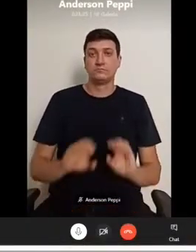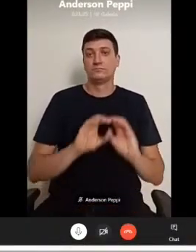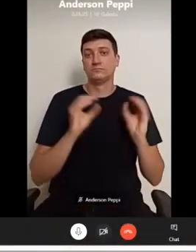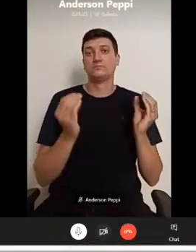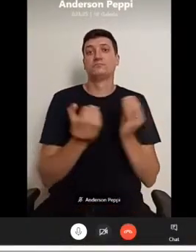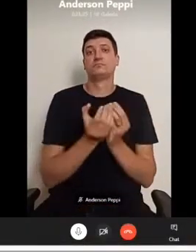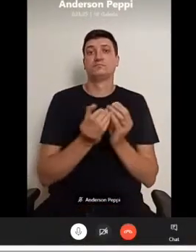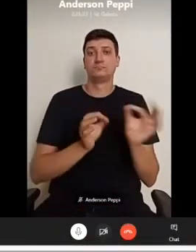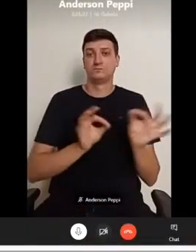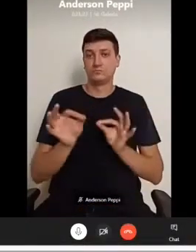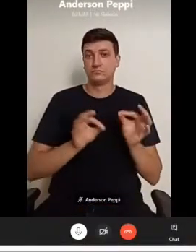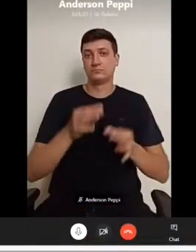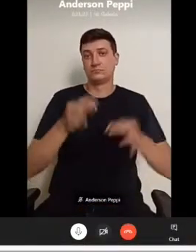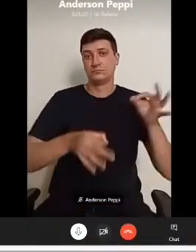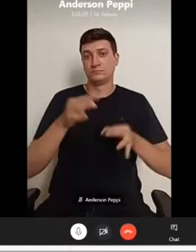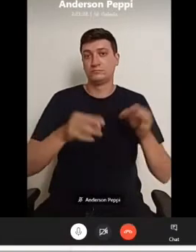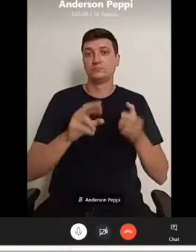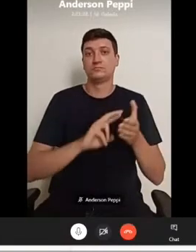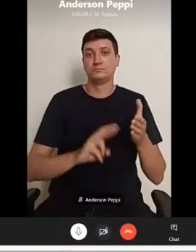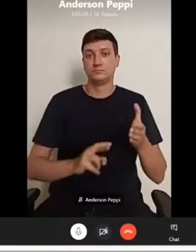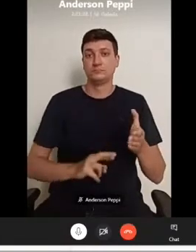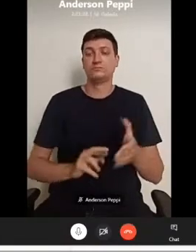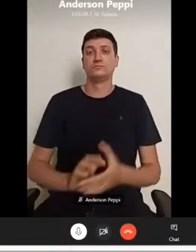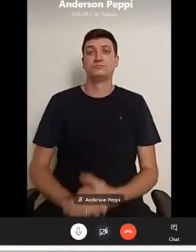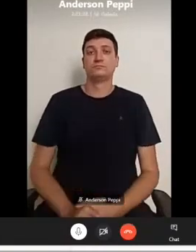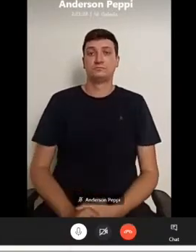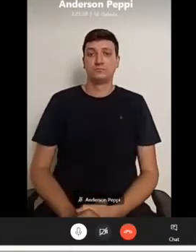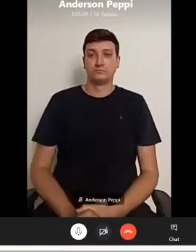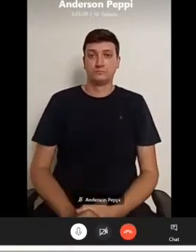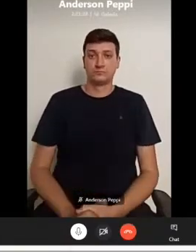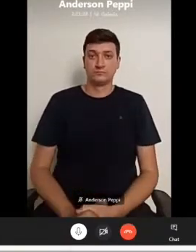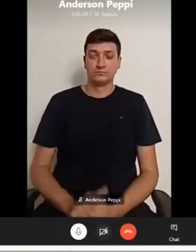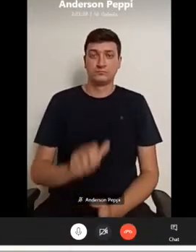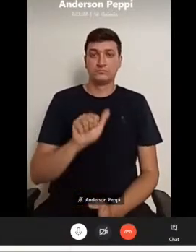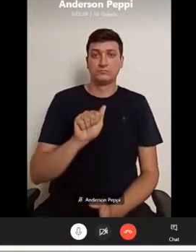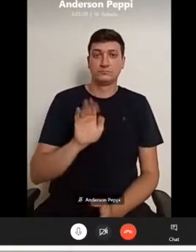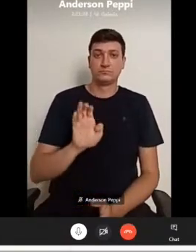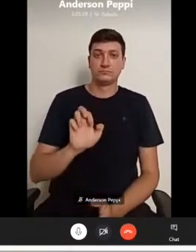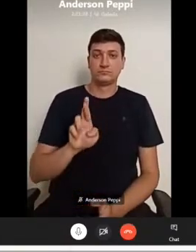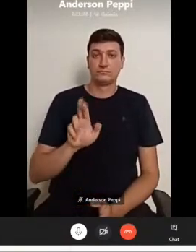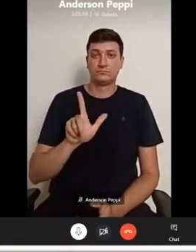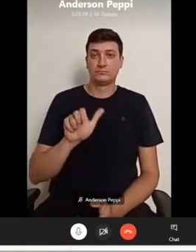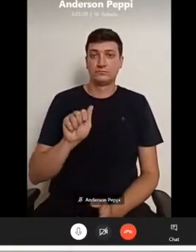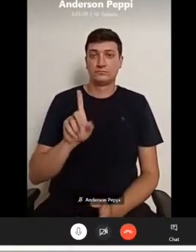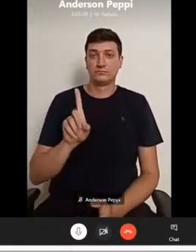e Redação. Abelardo Vanderlino da Costa Neto.